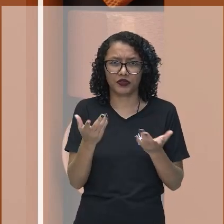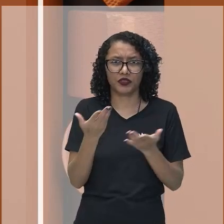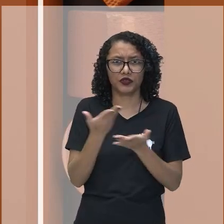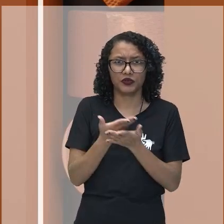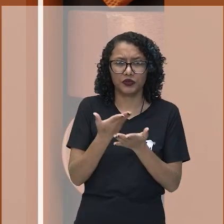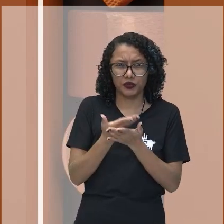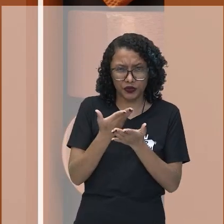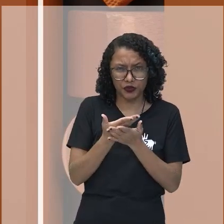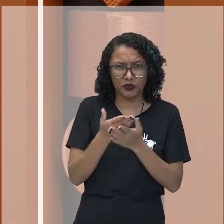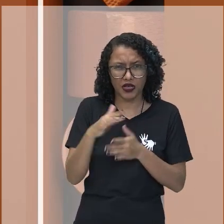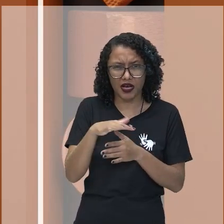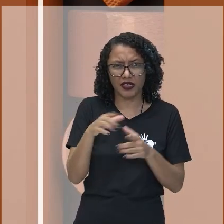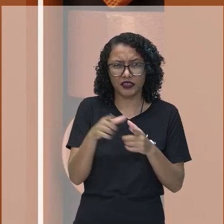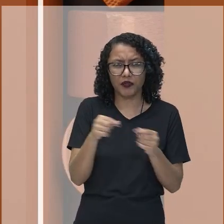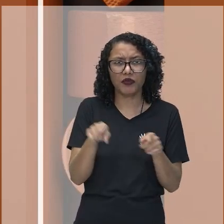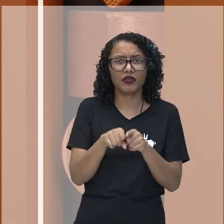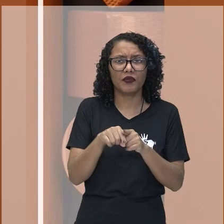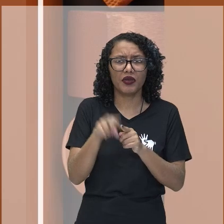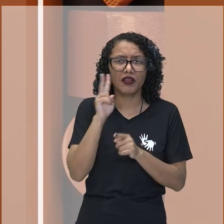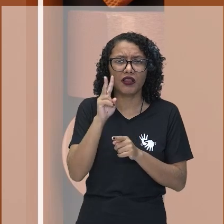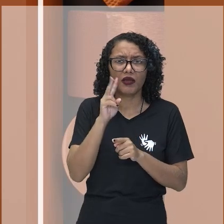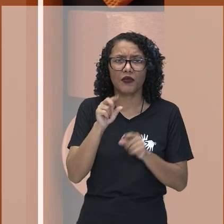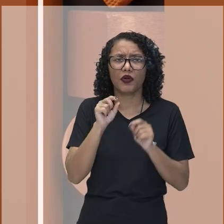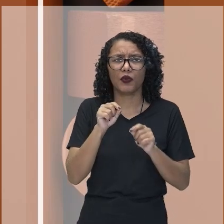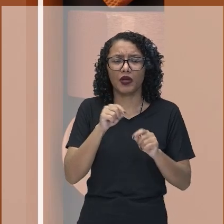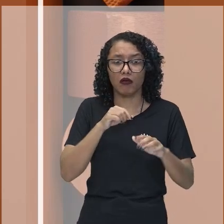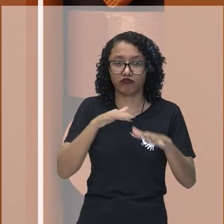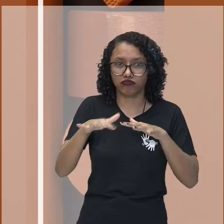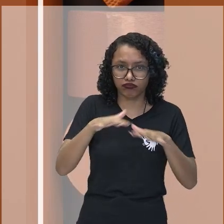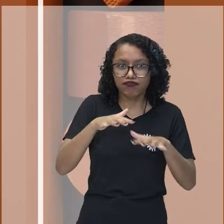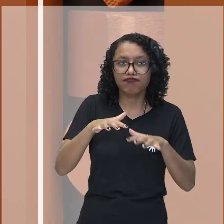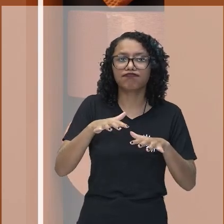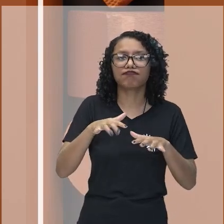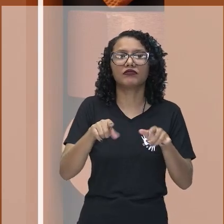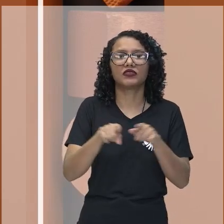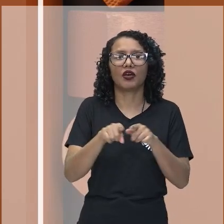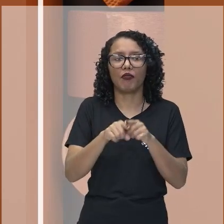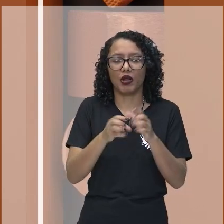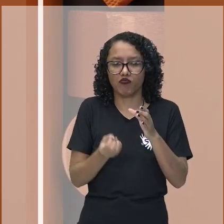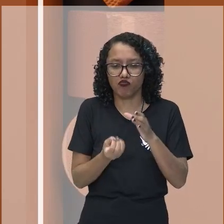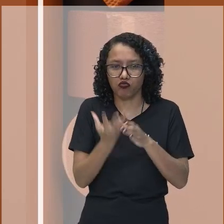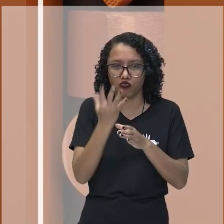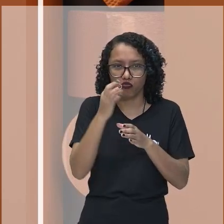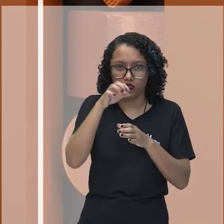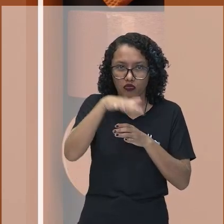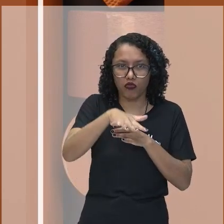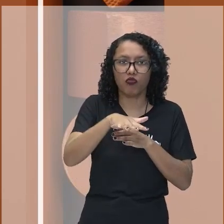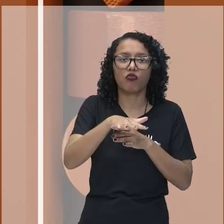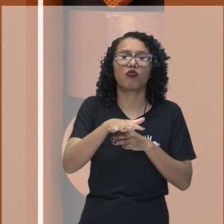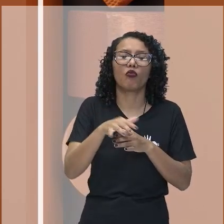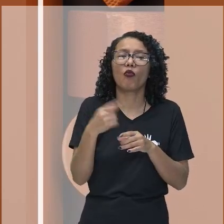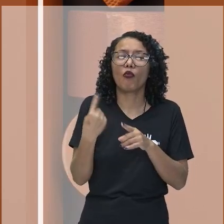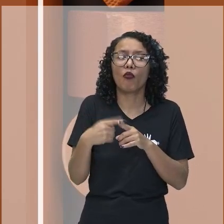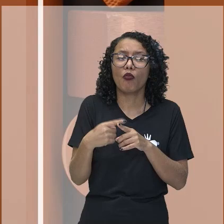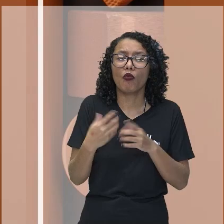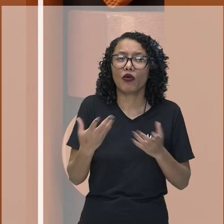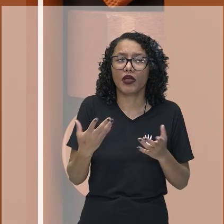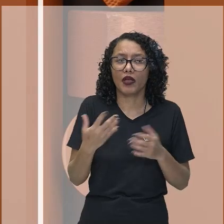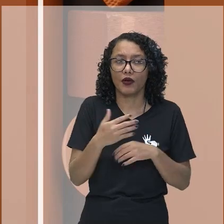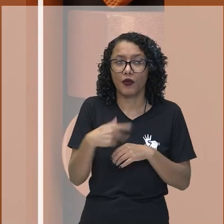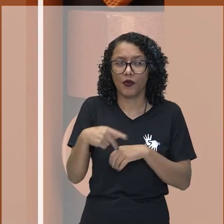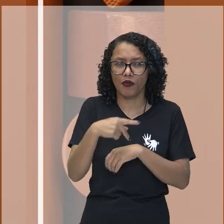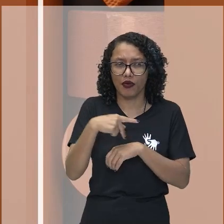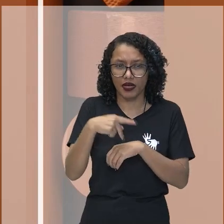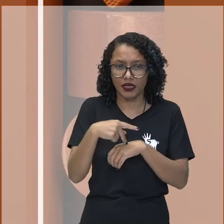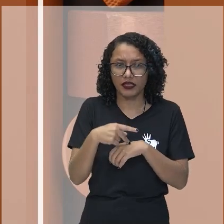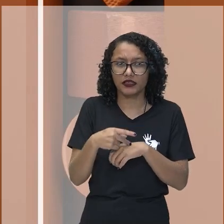quê? De terremotos, né? Erupções vulcânicas, porque o Japão, gente, ele vai estar